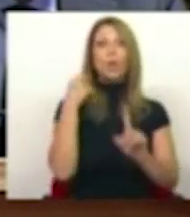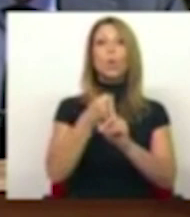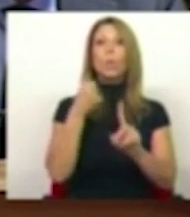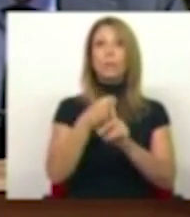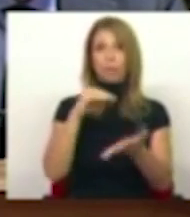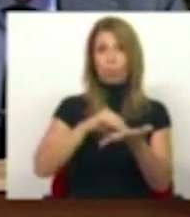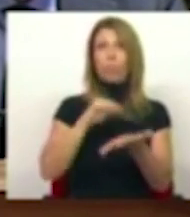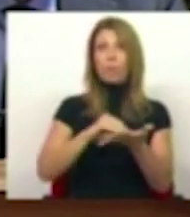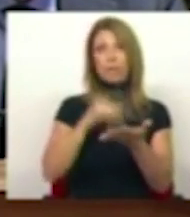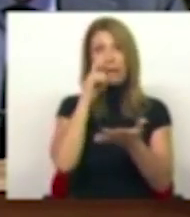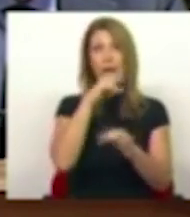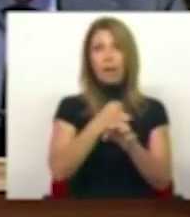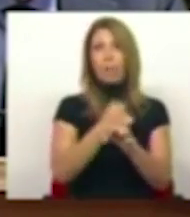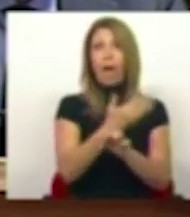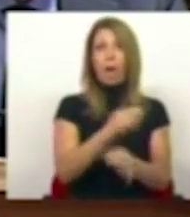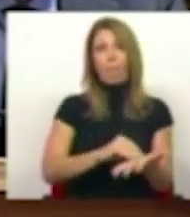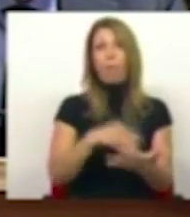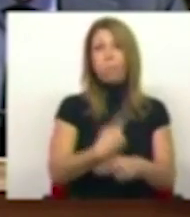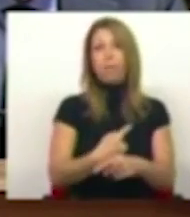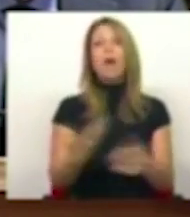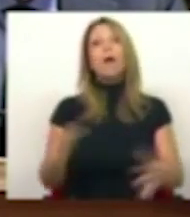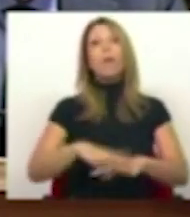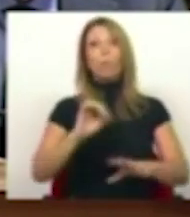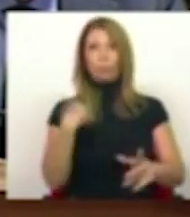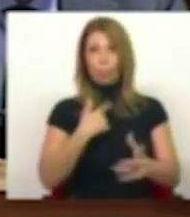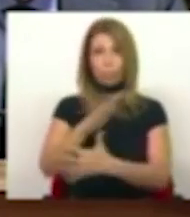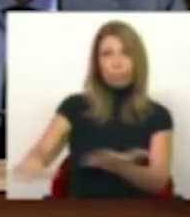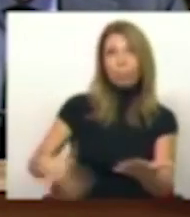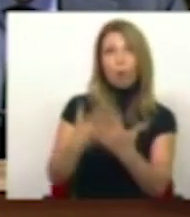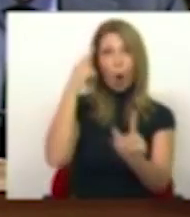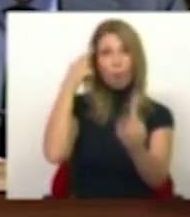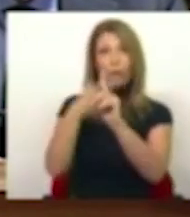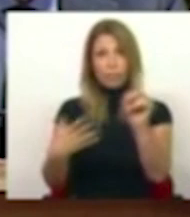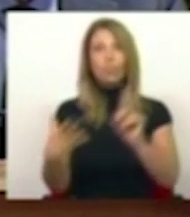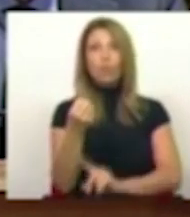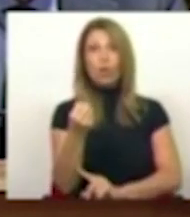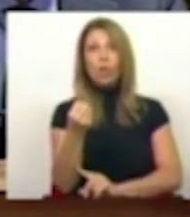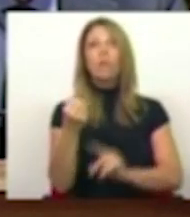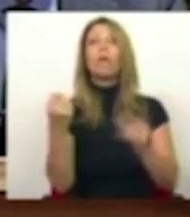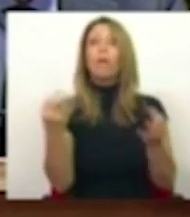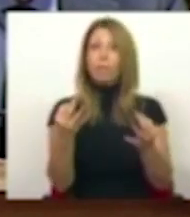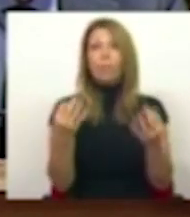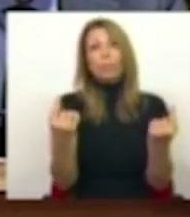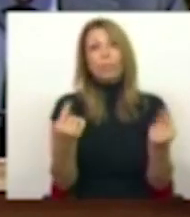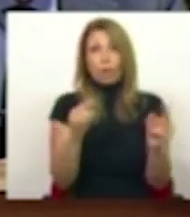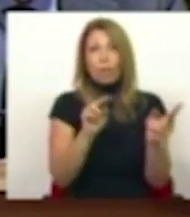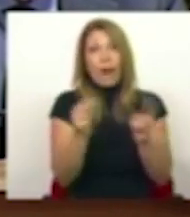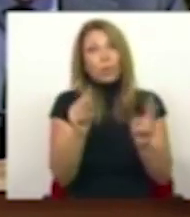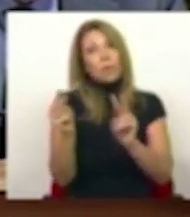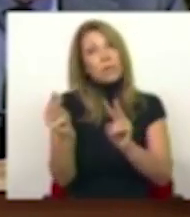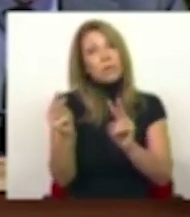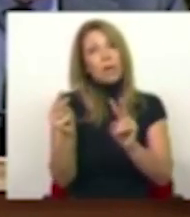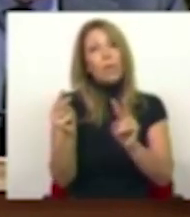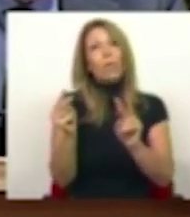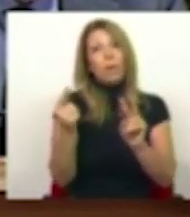trabalho. É por isso que não nos limitamos a propor um objetivo que, de mera atualização, tendo em conta aquilo